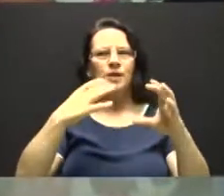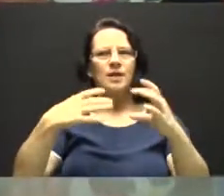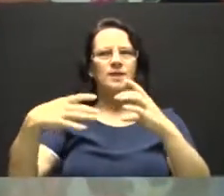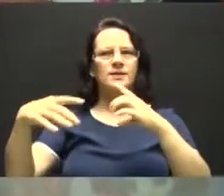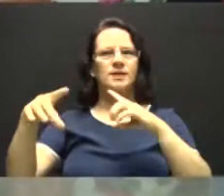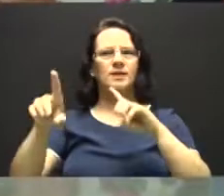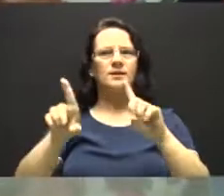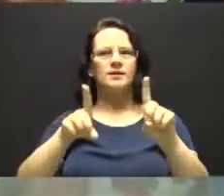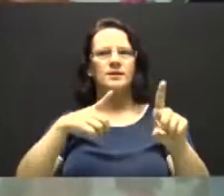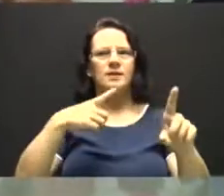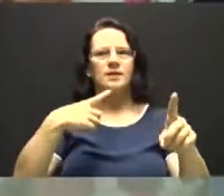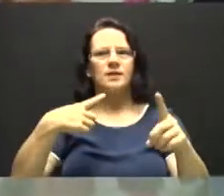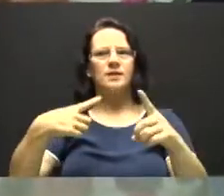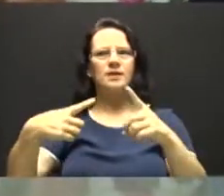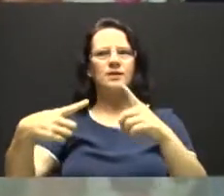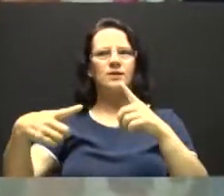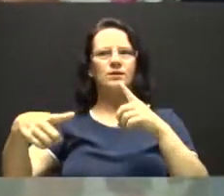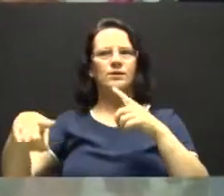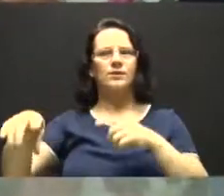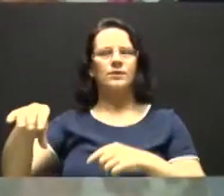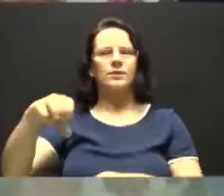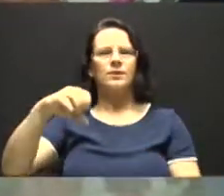esta canção